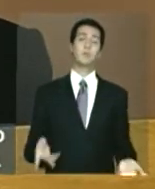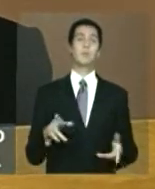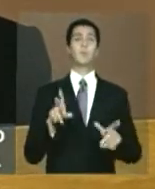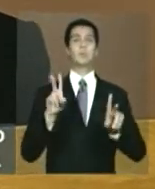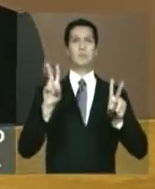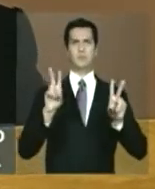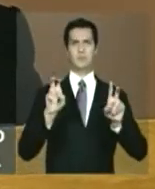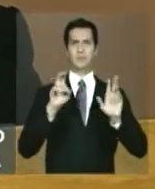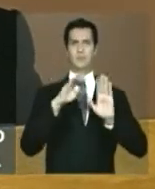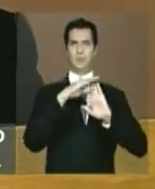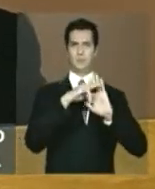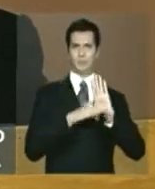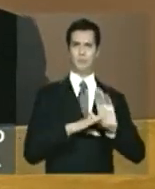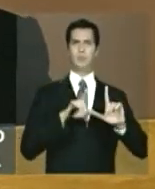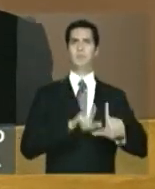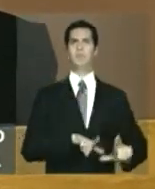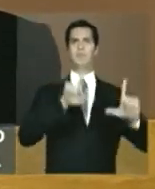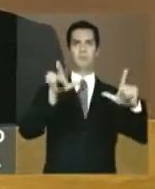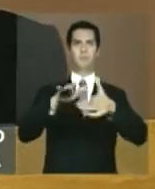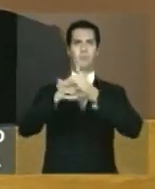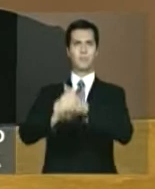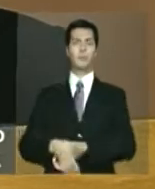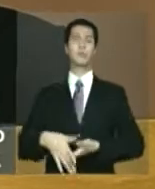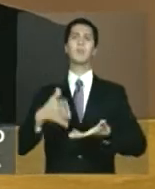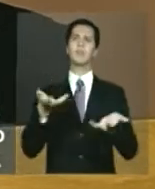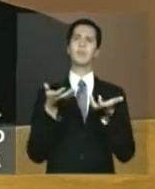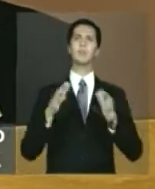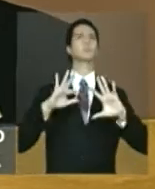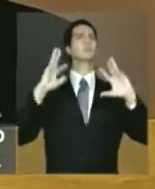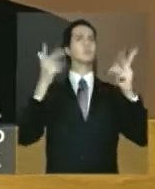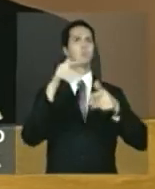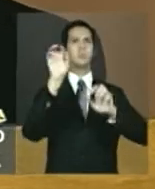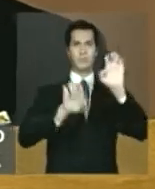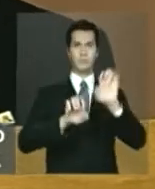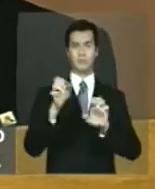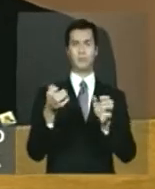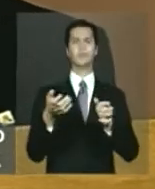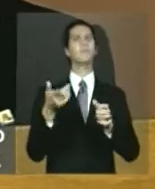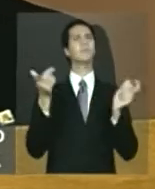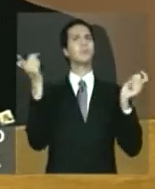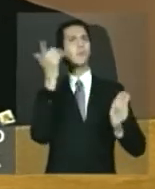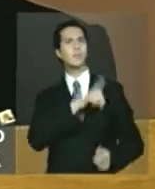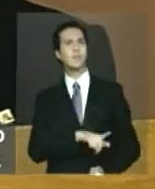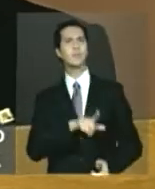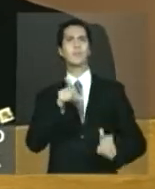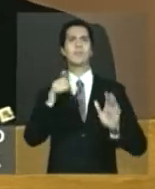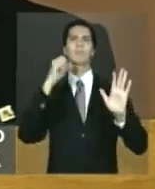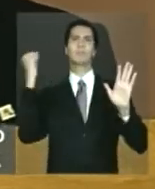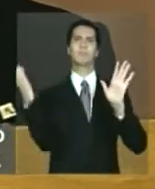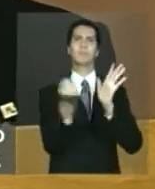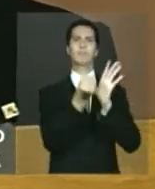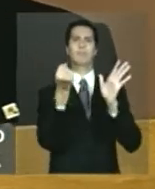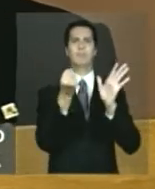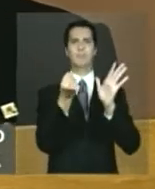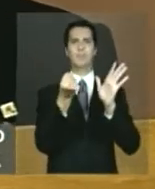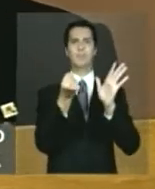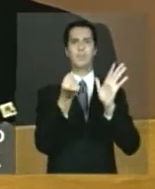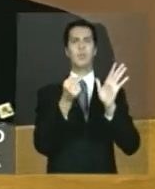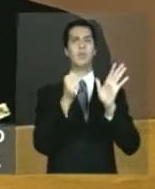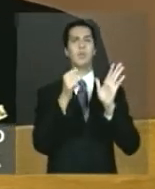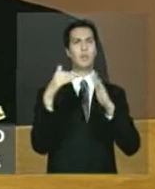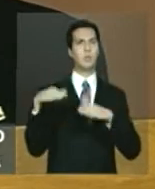instituições empresas e organizações aqui presentes receba o selo PR Equidade de gênero e Raça no